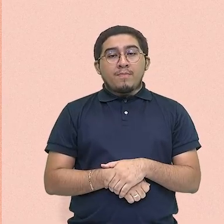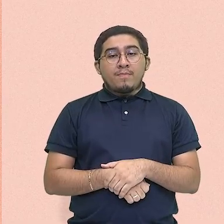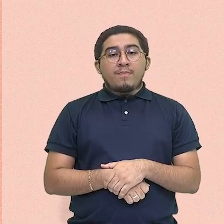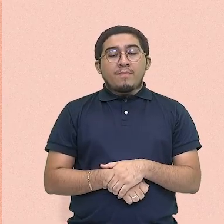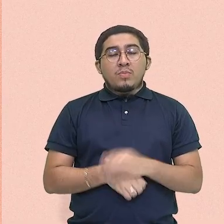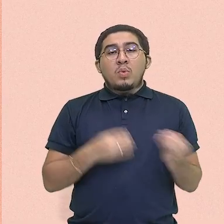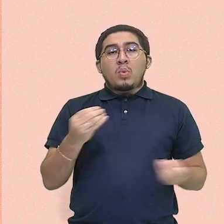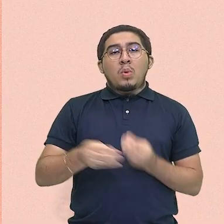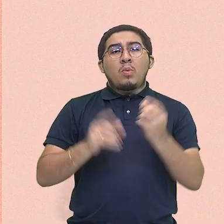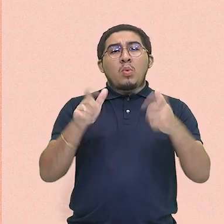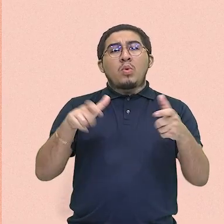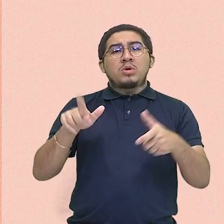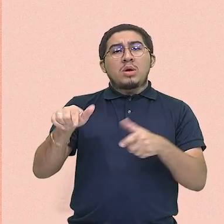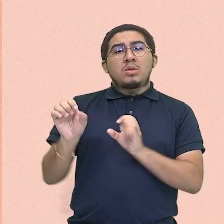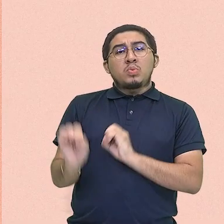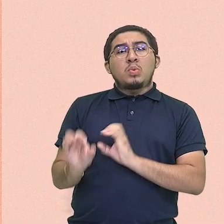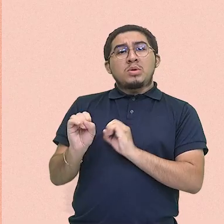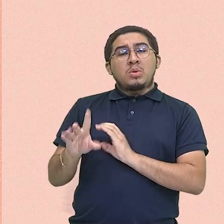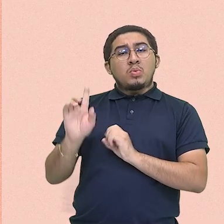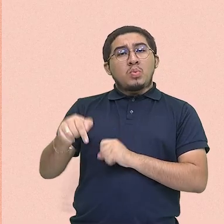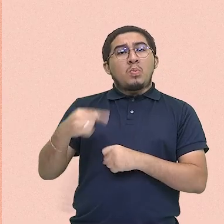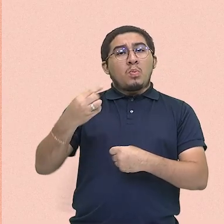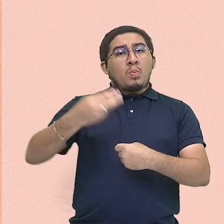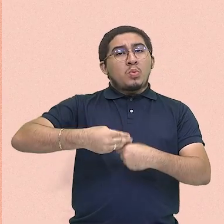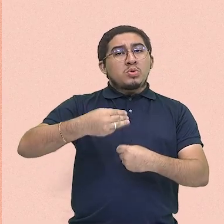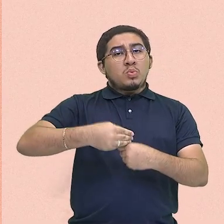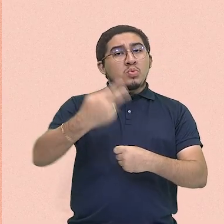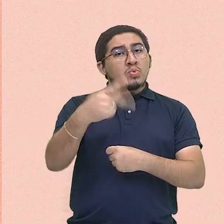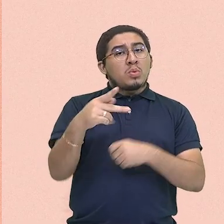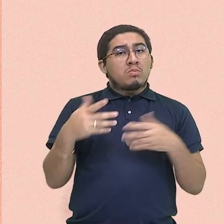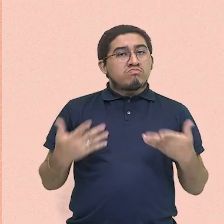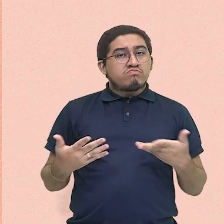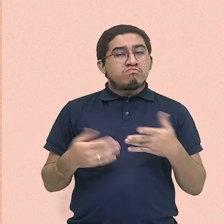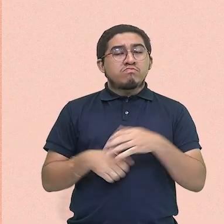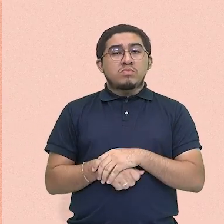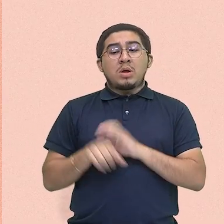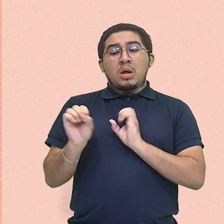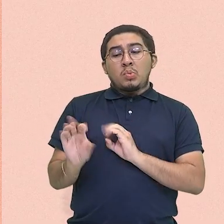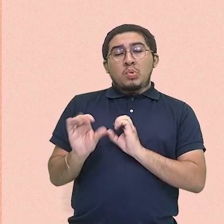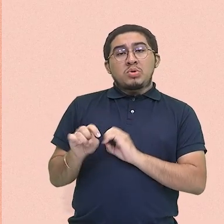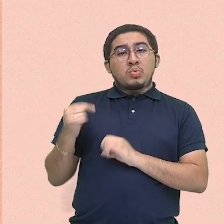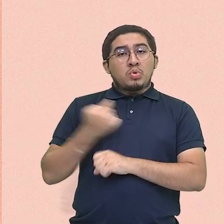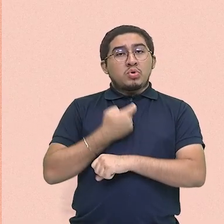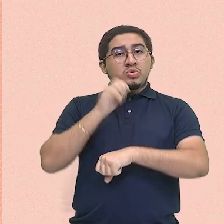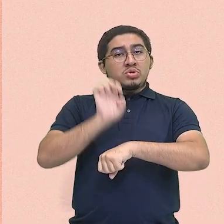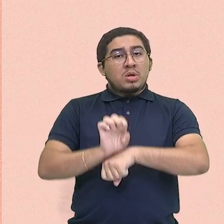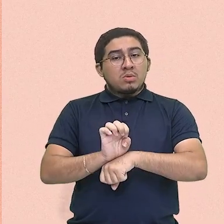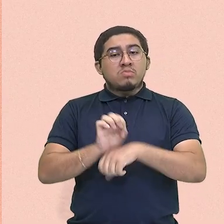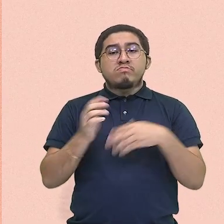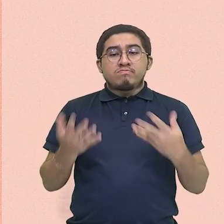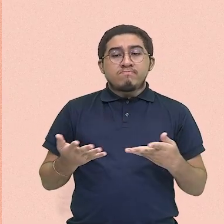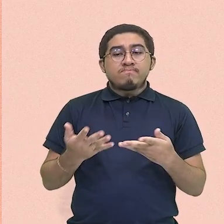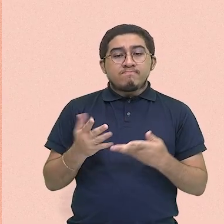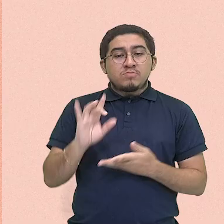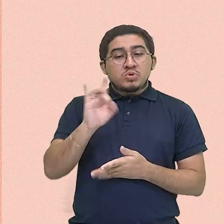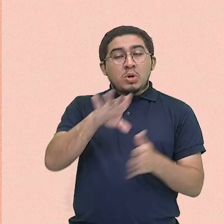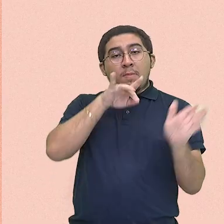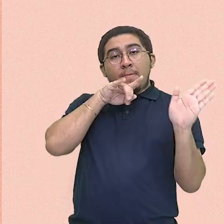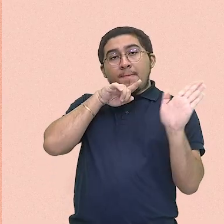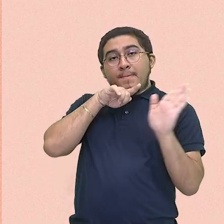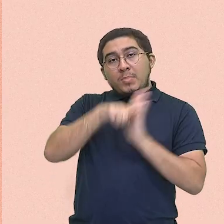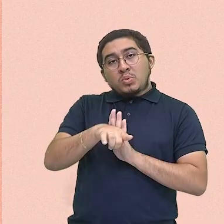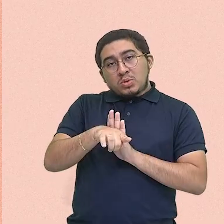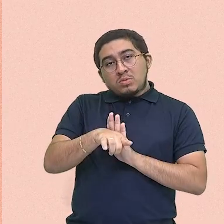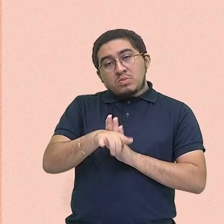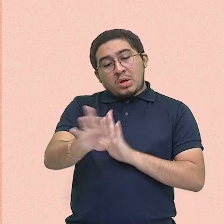educação aí no seu município? Como está a educação no nosso estado? Bem, só perguntando,